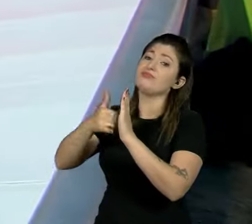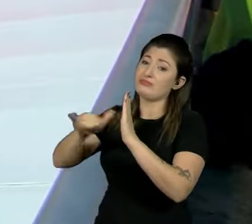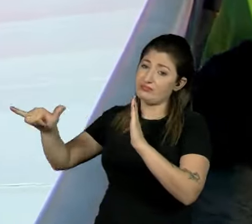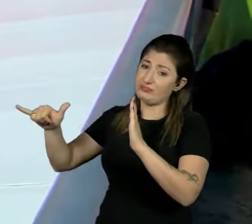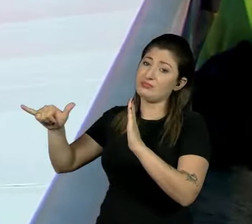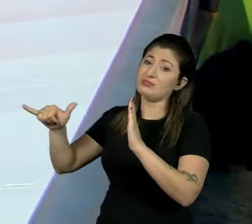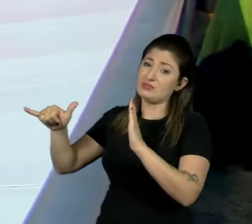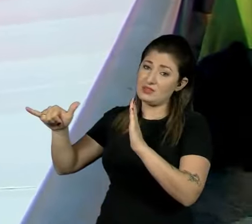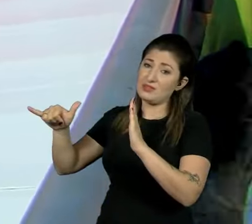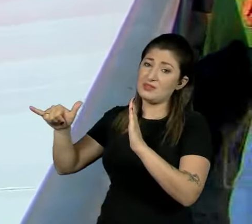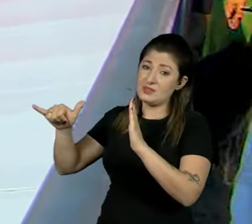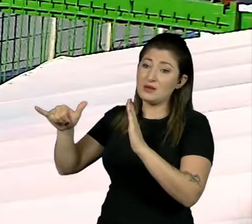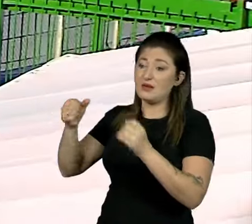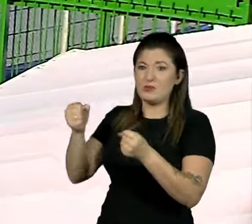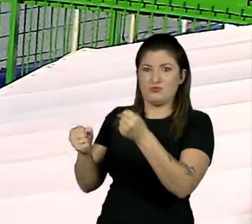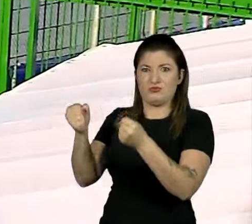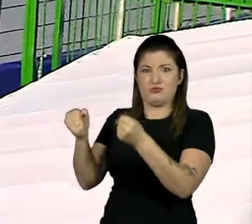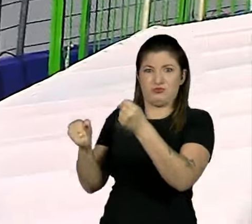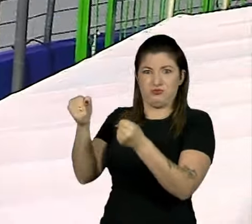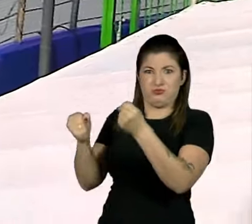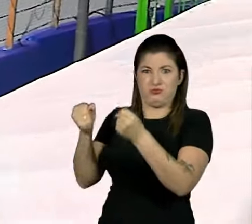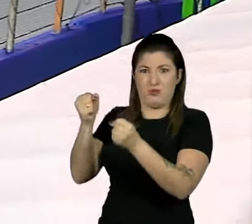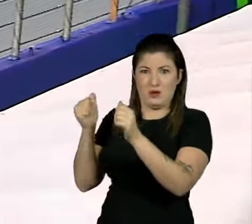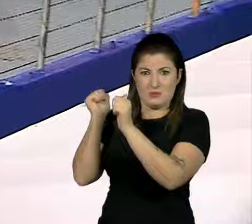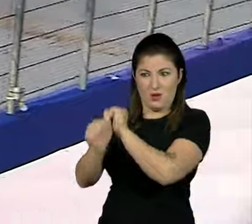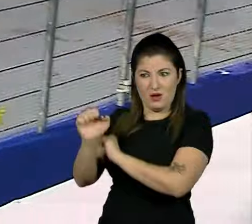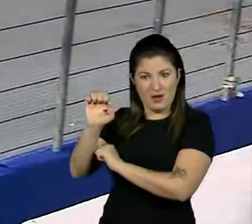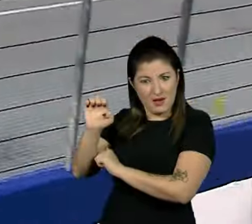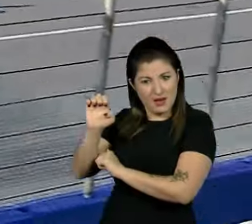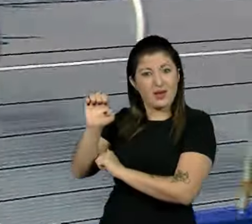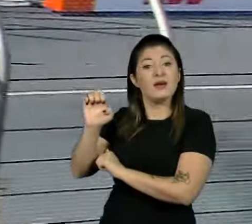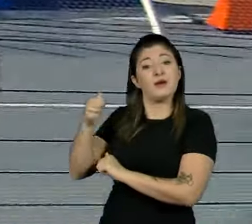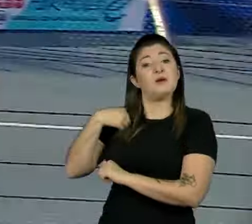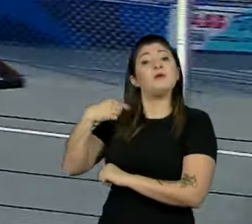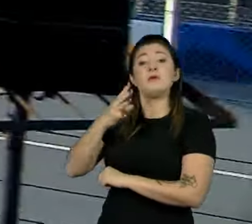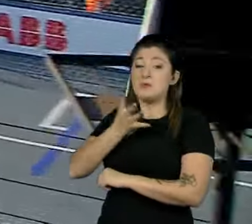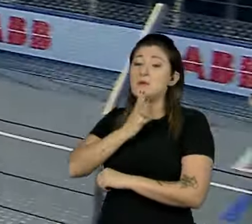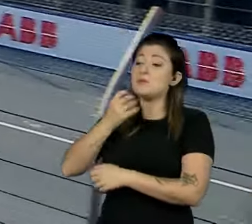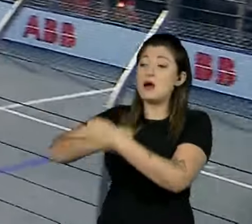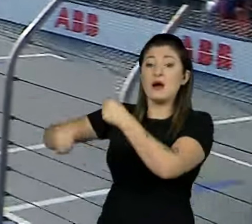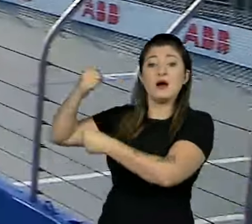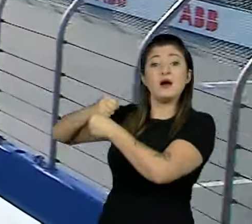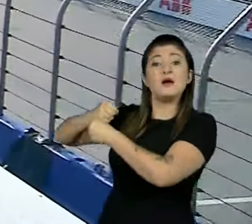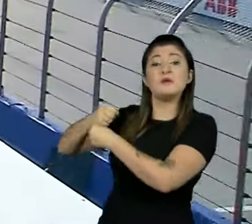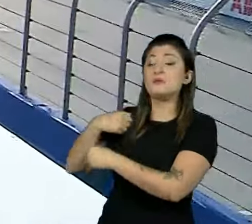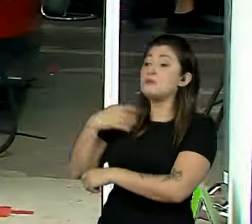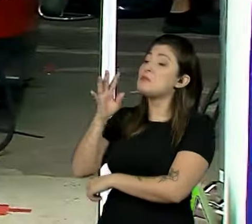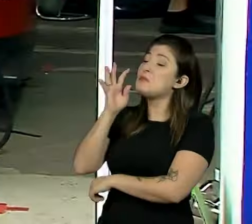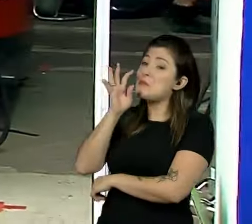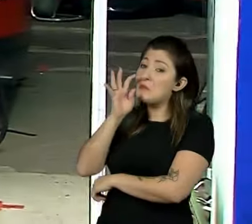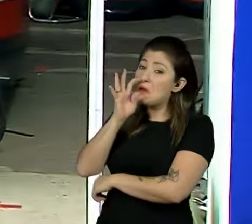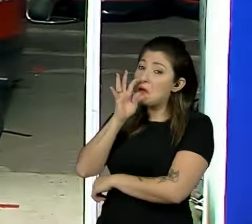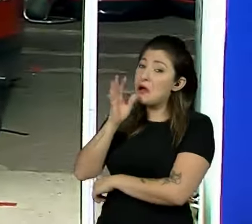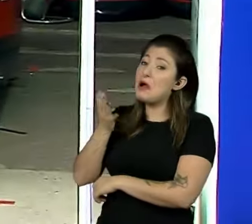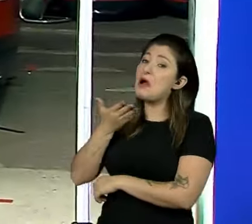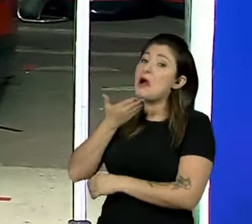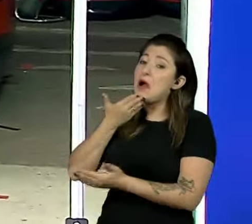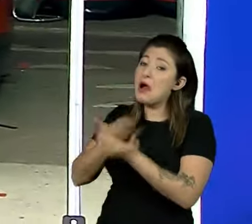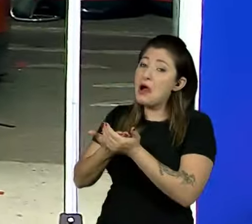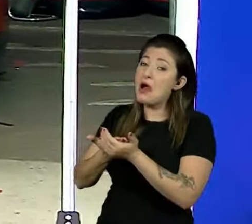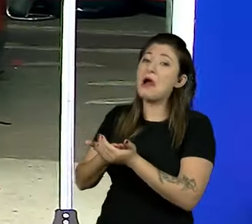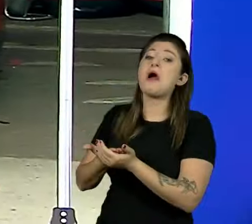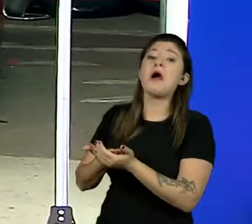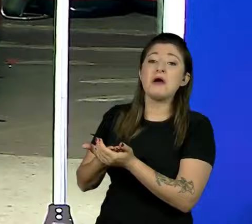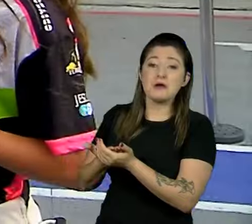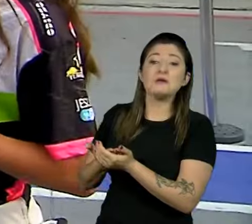de corrida, como os Fórmula E, eu conheci ano passado, como eu já disse, e eu achei incrível essa ideia, porque assim, é totalmente fora